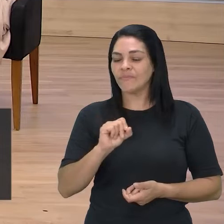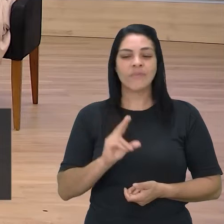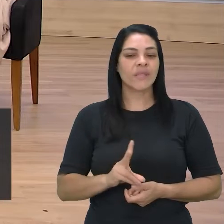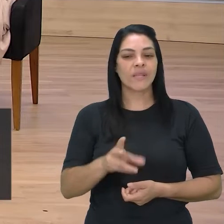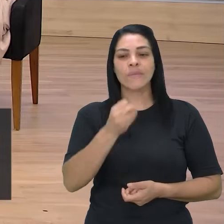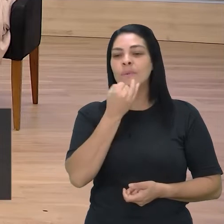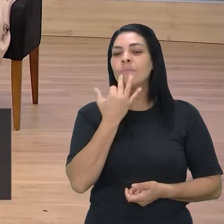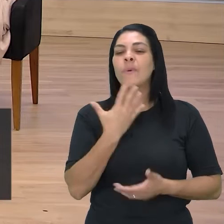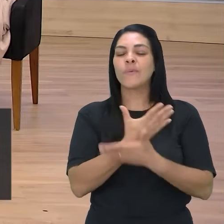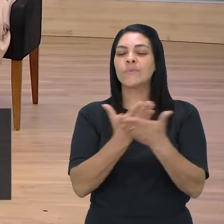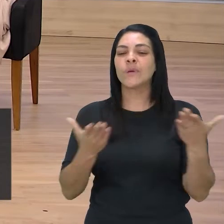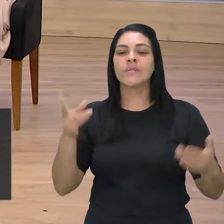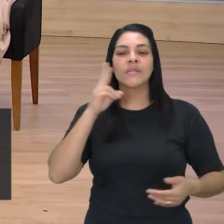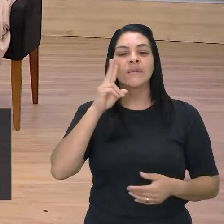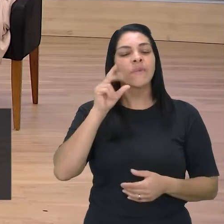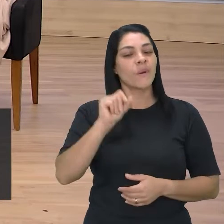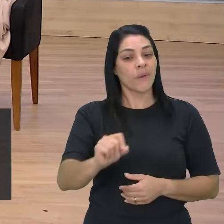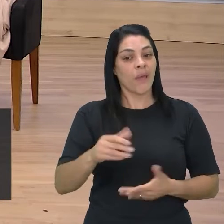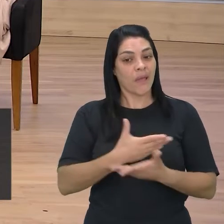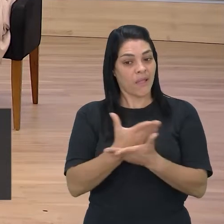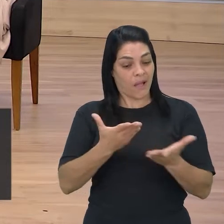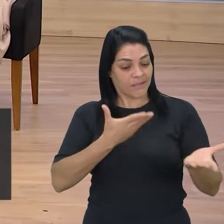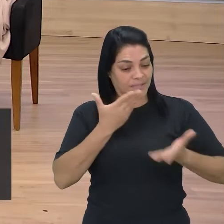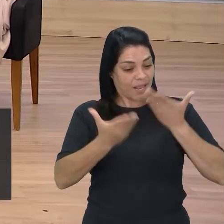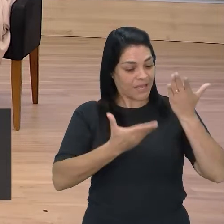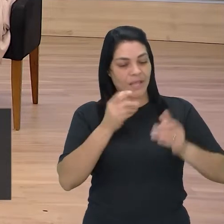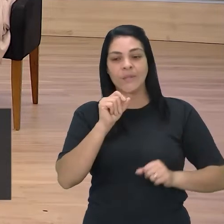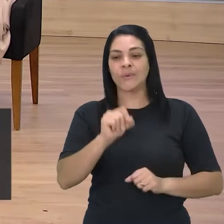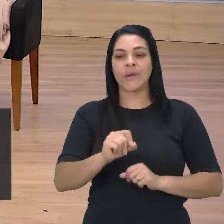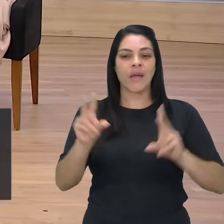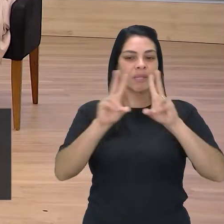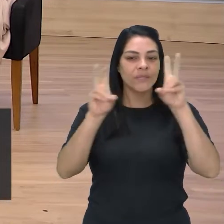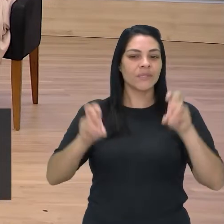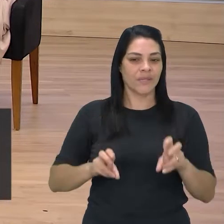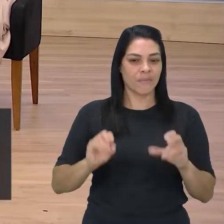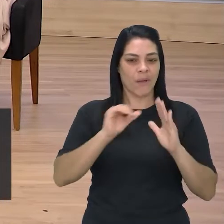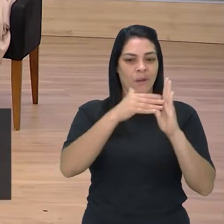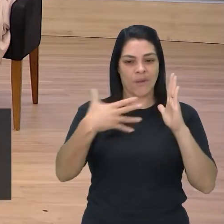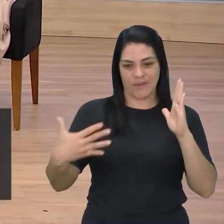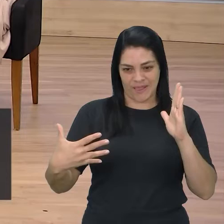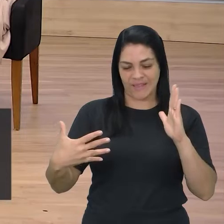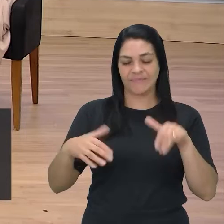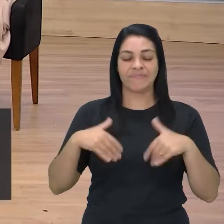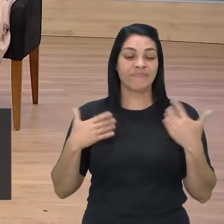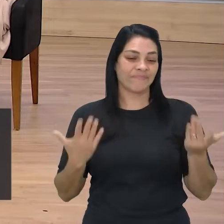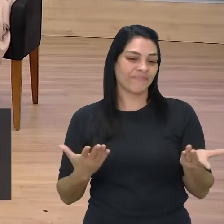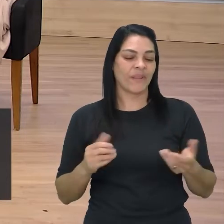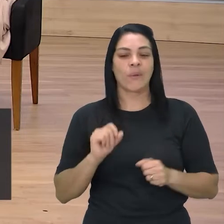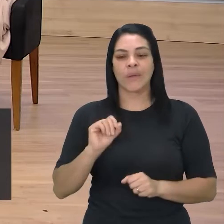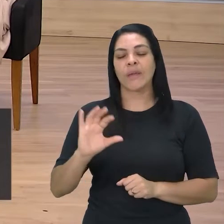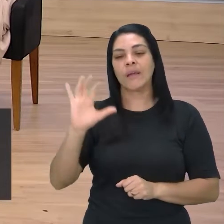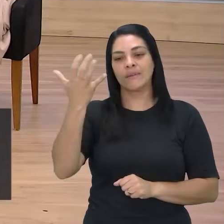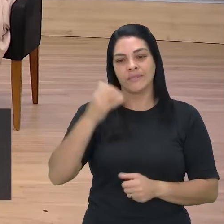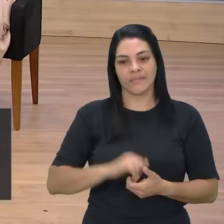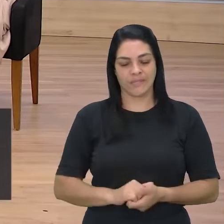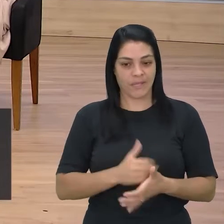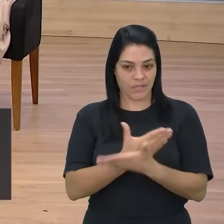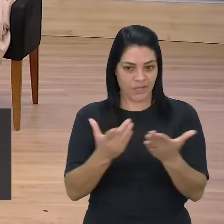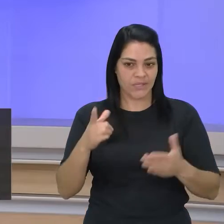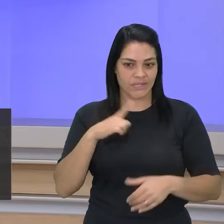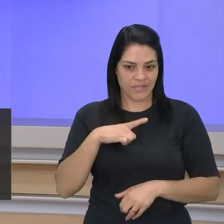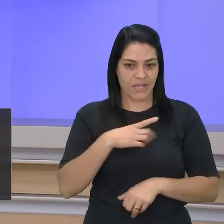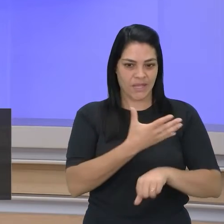bom lembrar que a gente está tratando aqui de um tema curricular, né? Então, obviamente, a gente vai ter